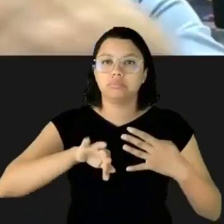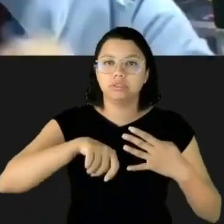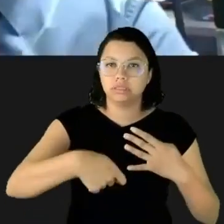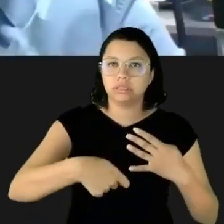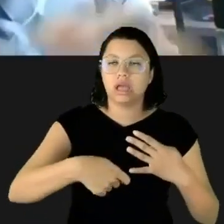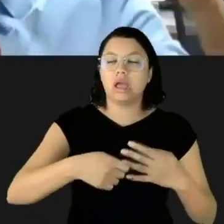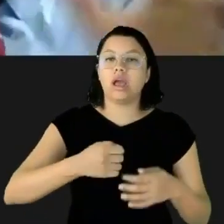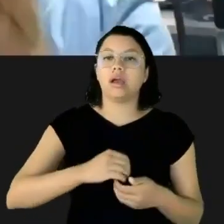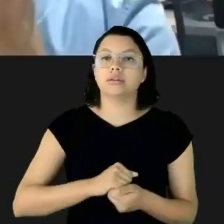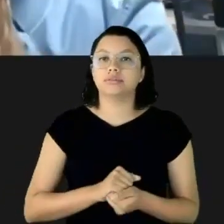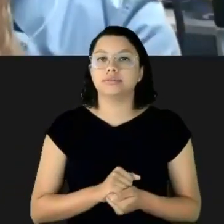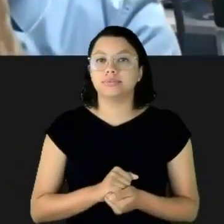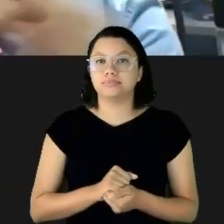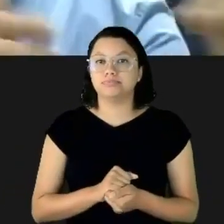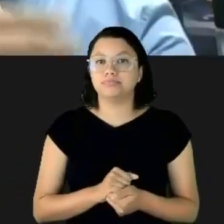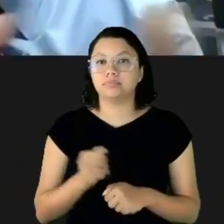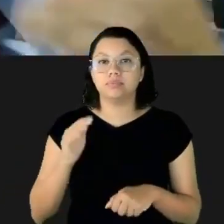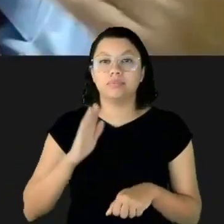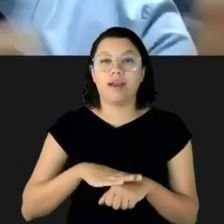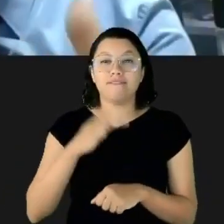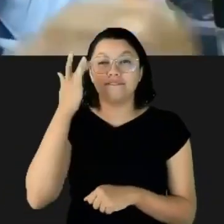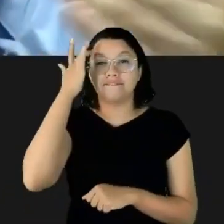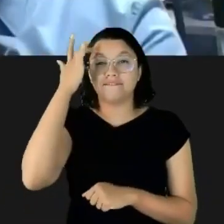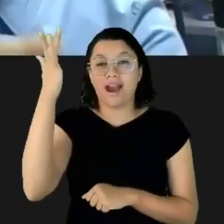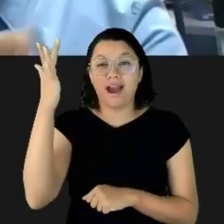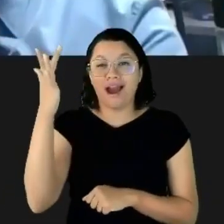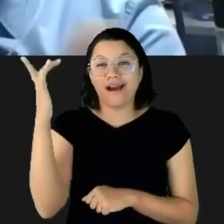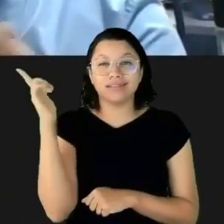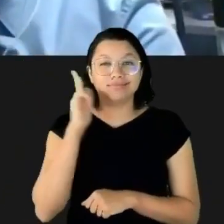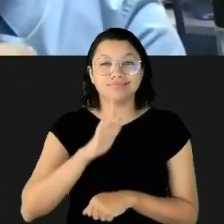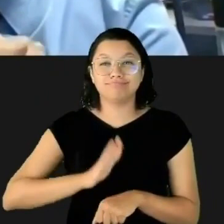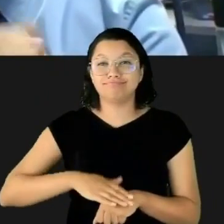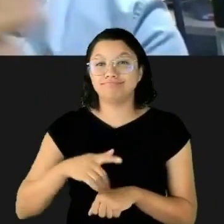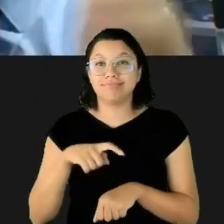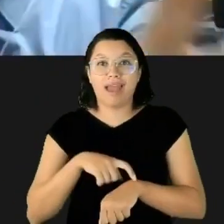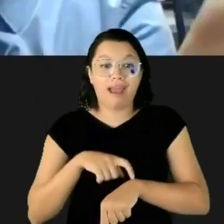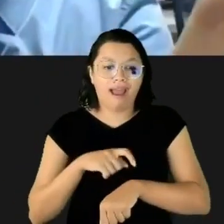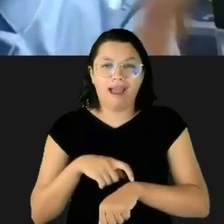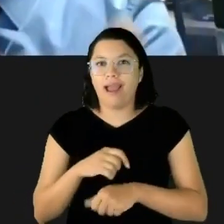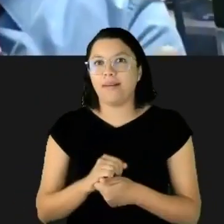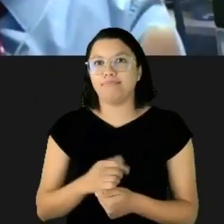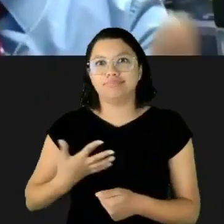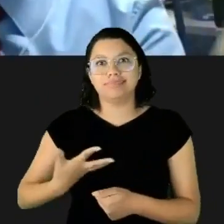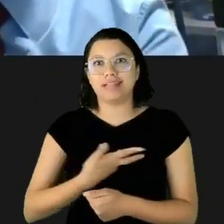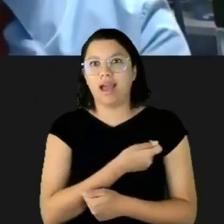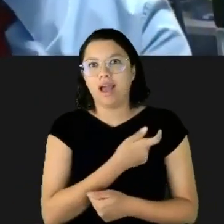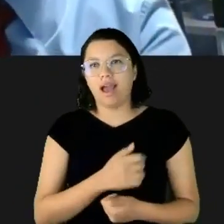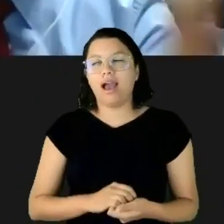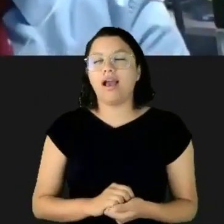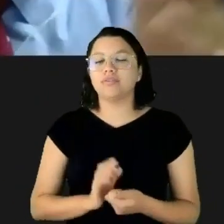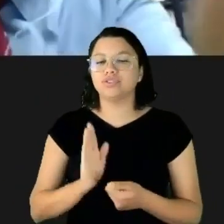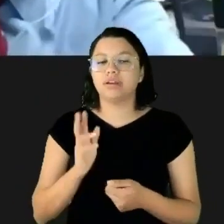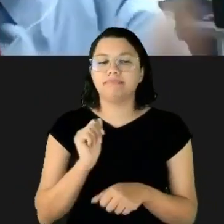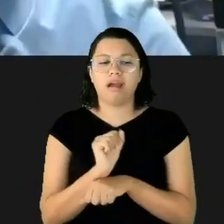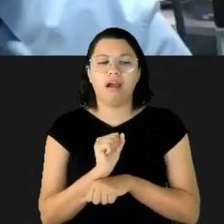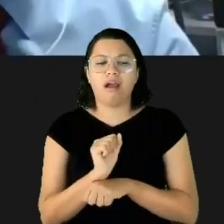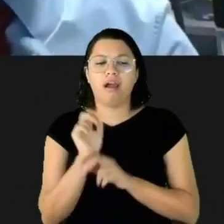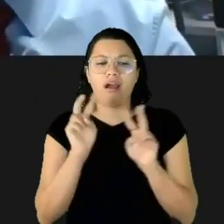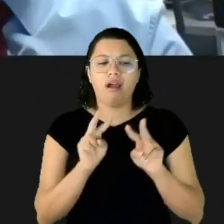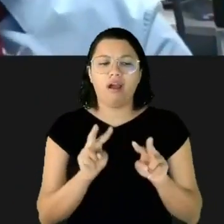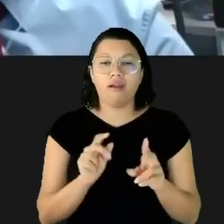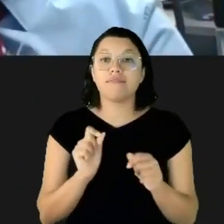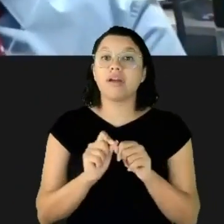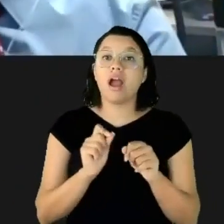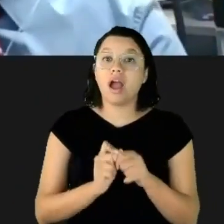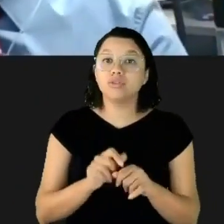sentença você fica muito mais fácil você ganha tempo você já olhou você já parou você já abriu custa